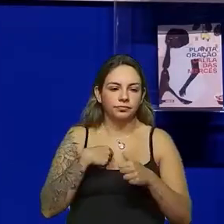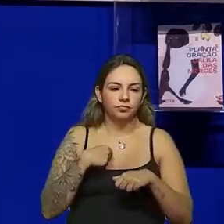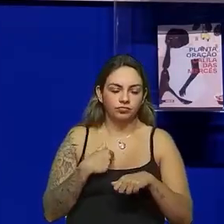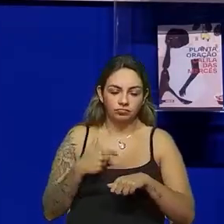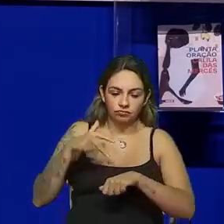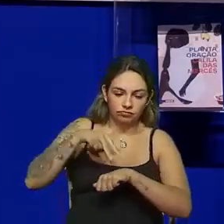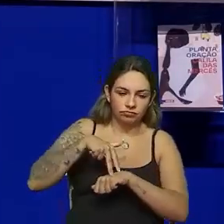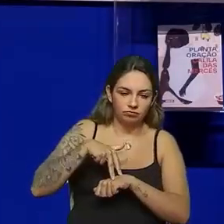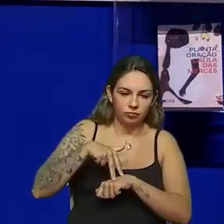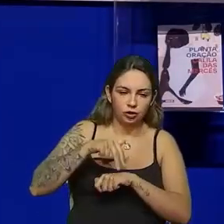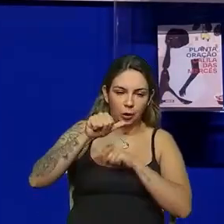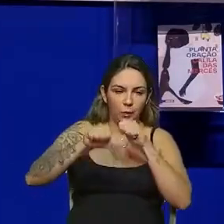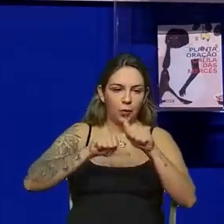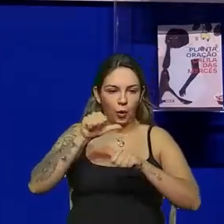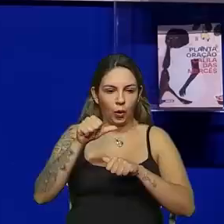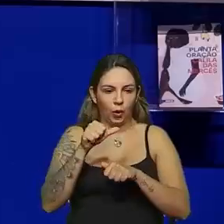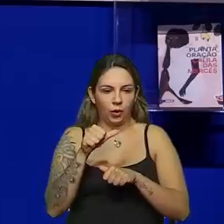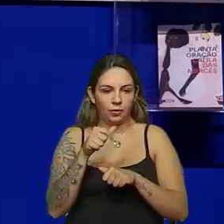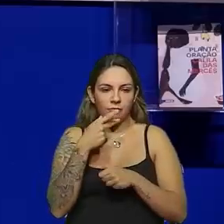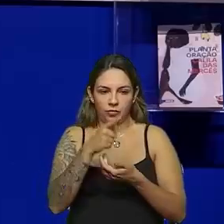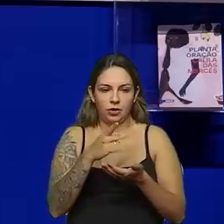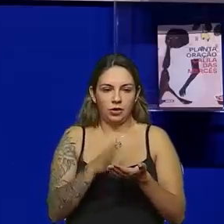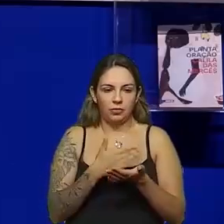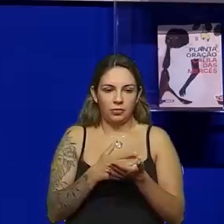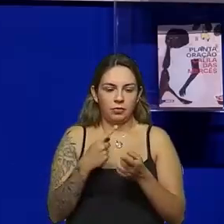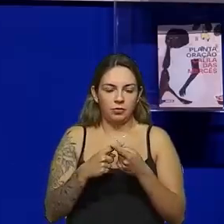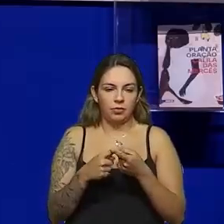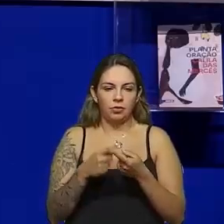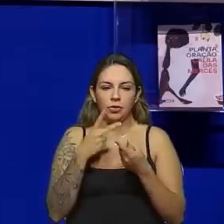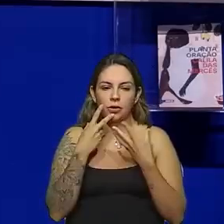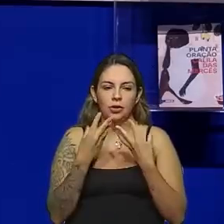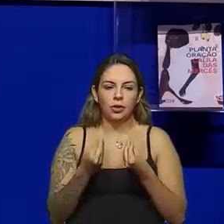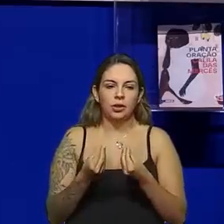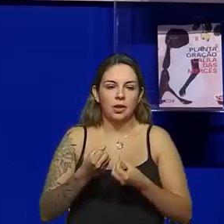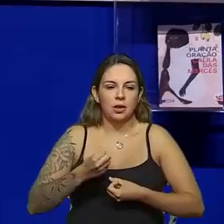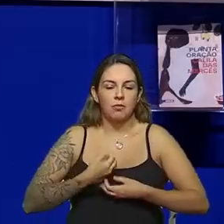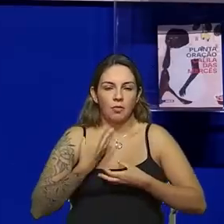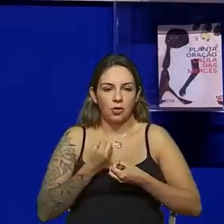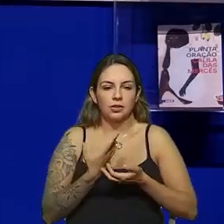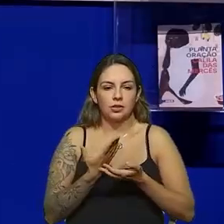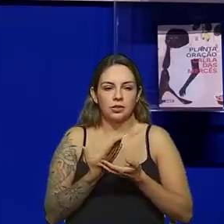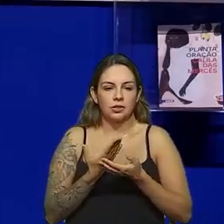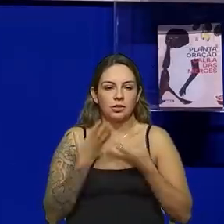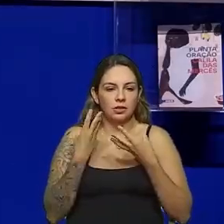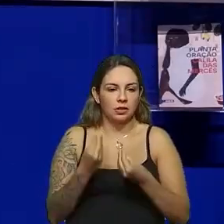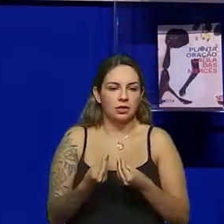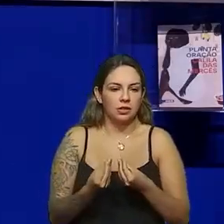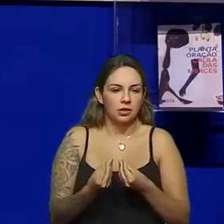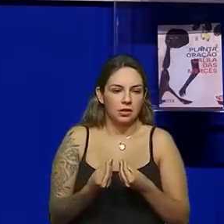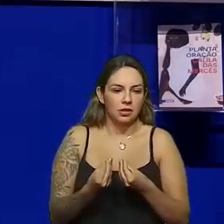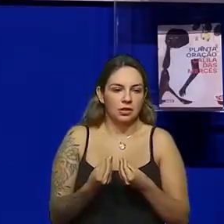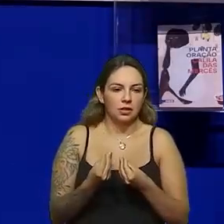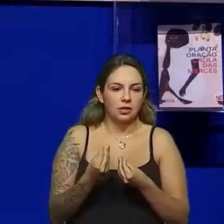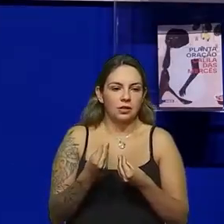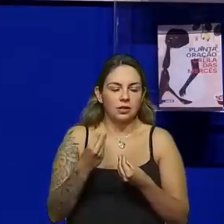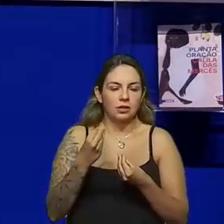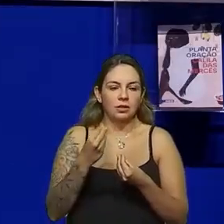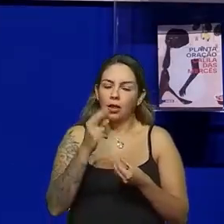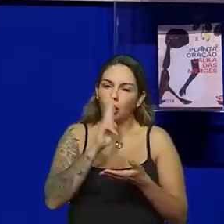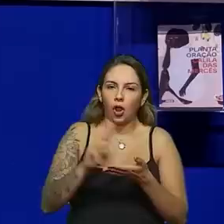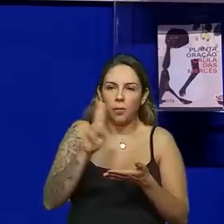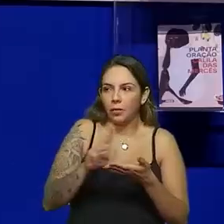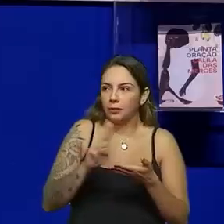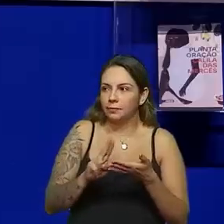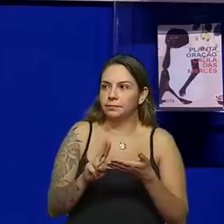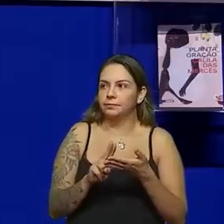uma literatura que muda o mundo para citar nesse livro, porque eu cito muita poesia, muita Sueli Carneiro,